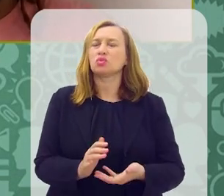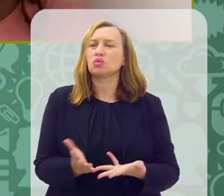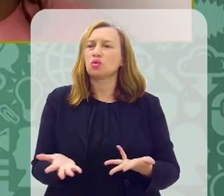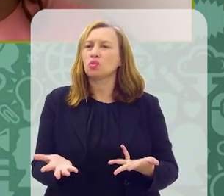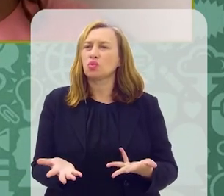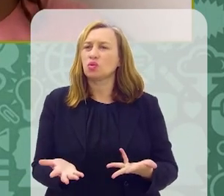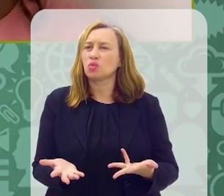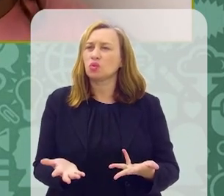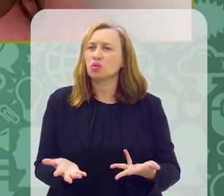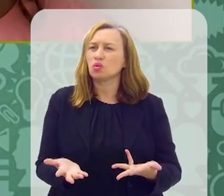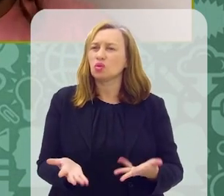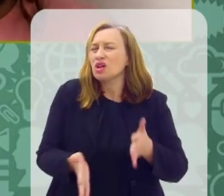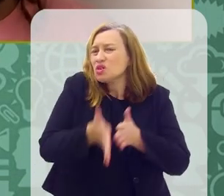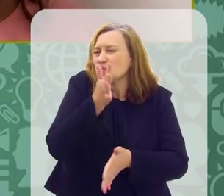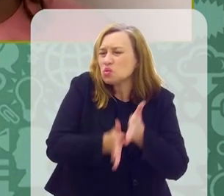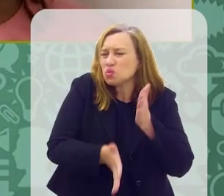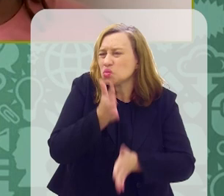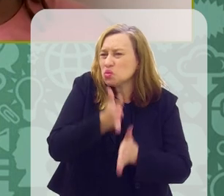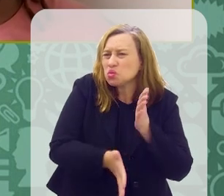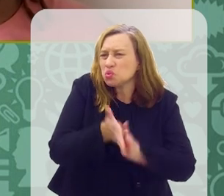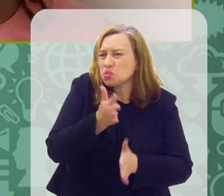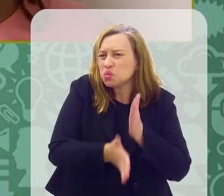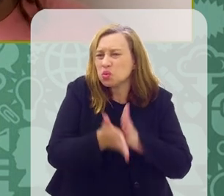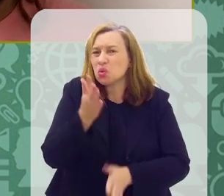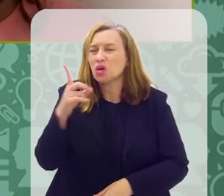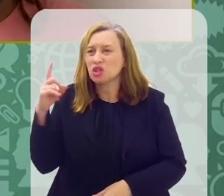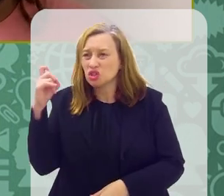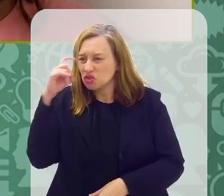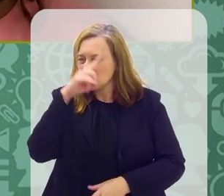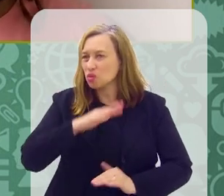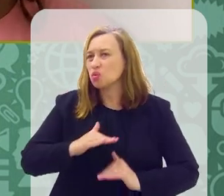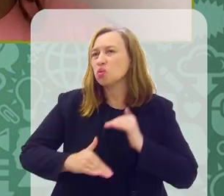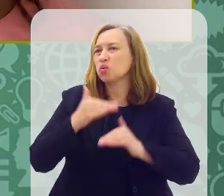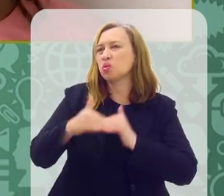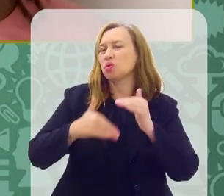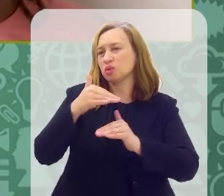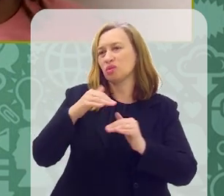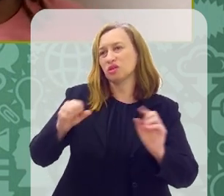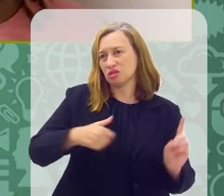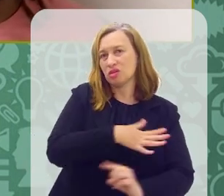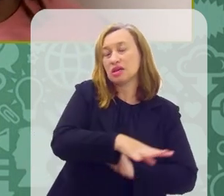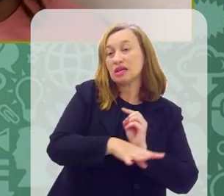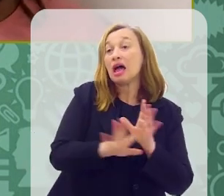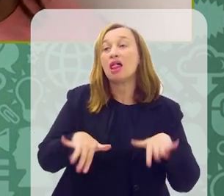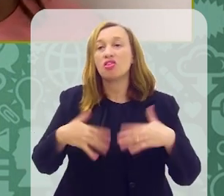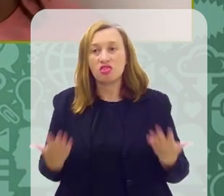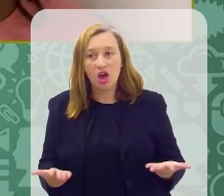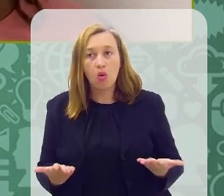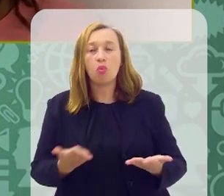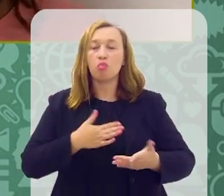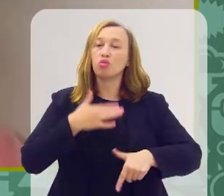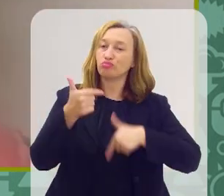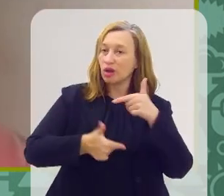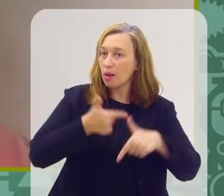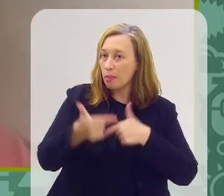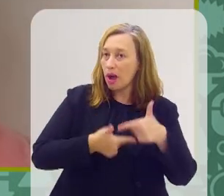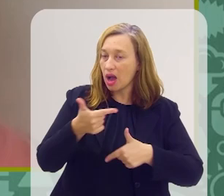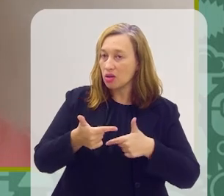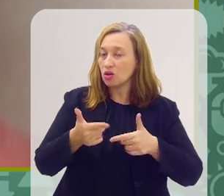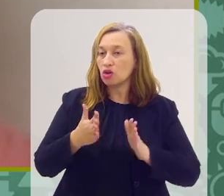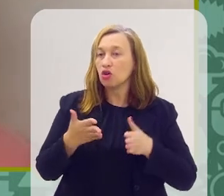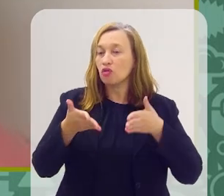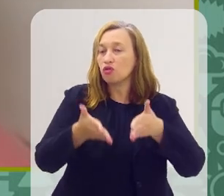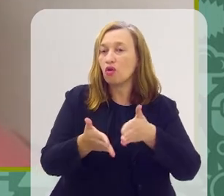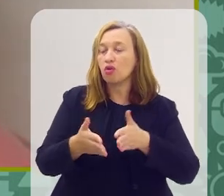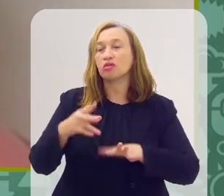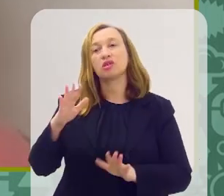esses ruídos, esses conflitos que dificultam uma evolução da nossa sociedade. Então, o meu trabalho prima